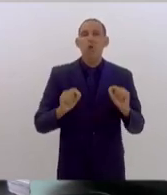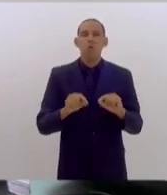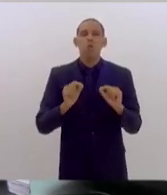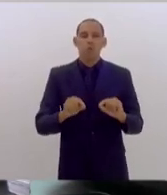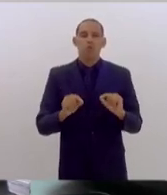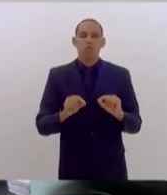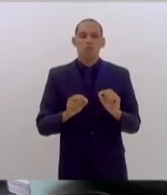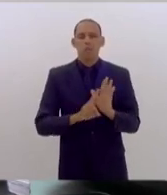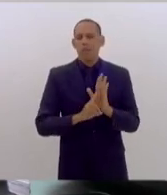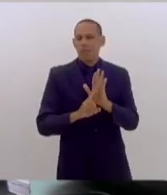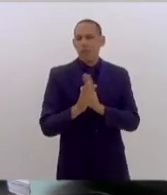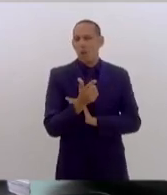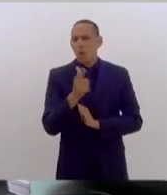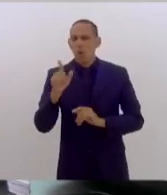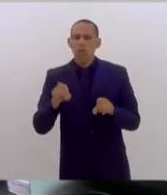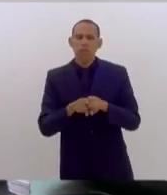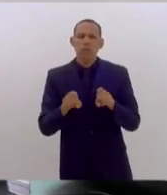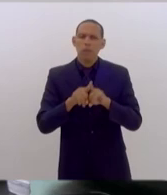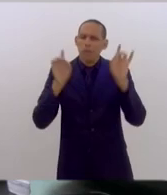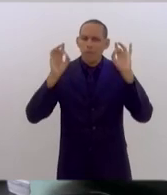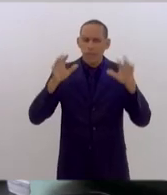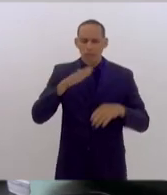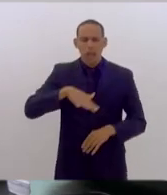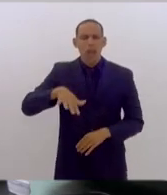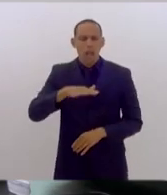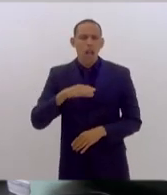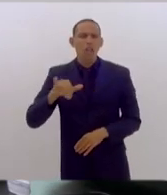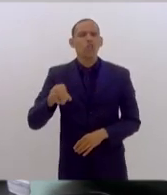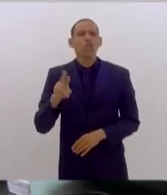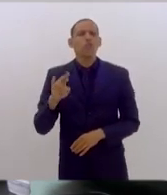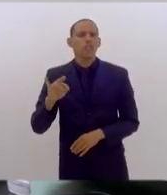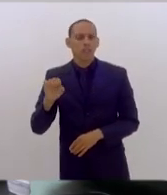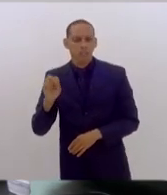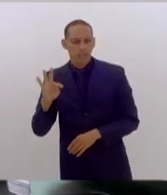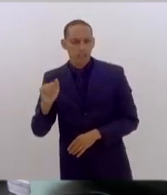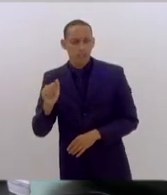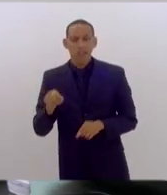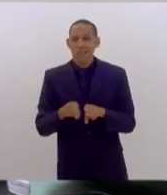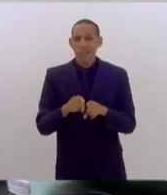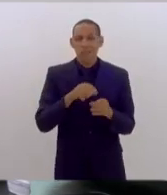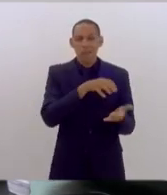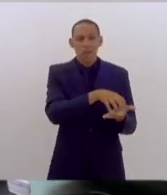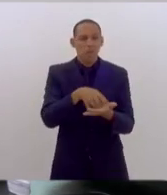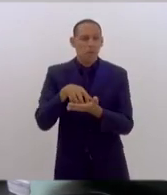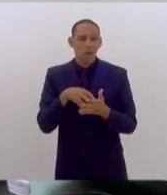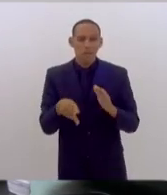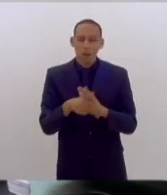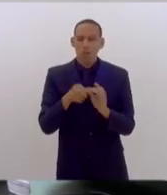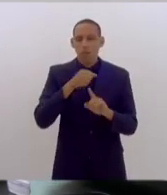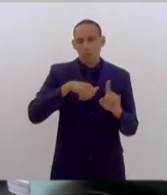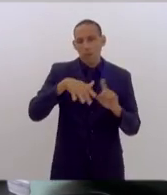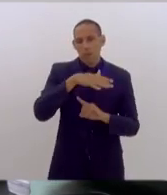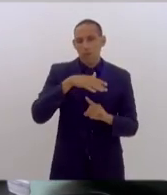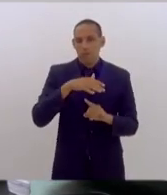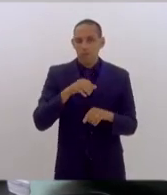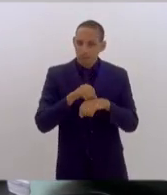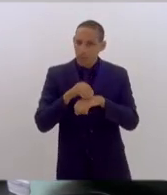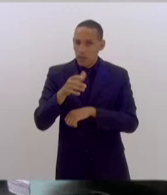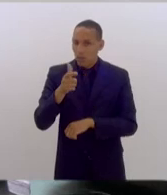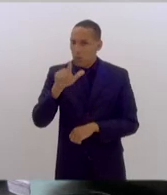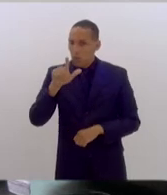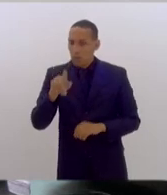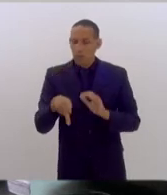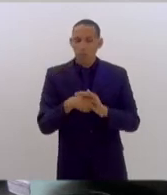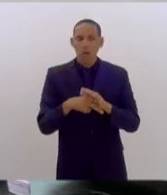entre outros de apresentações especialistas do setor juristas e entidades da sociedade civil que tem produção sobre o tema uma outra recomendação